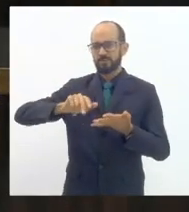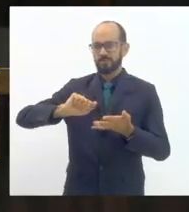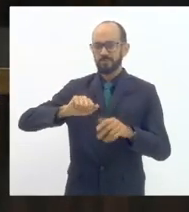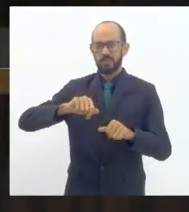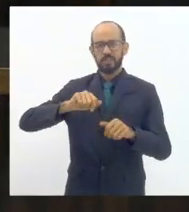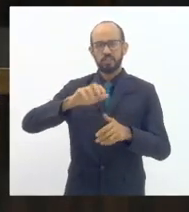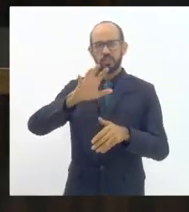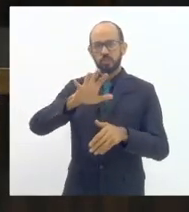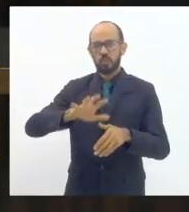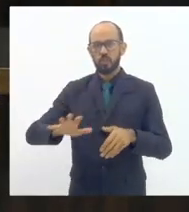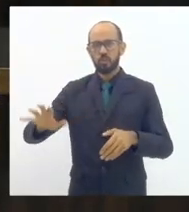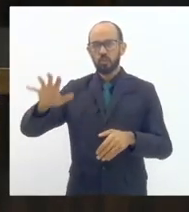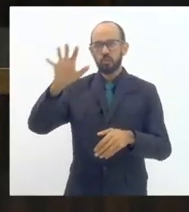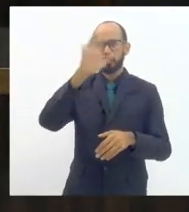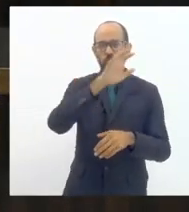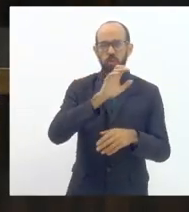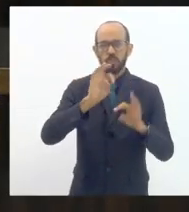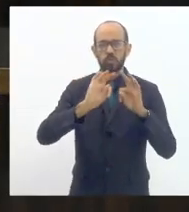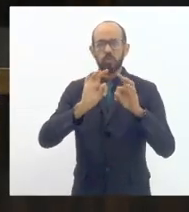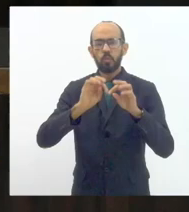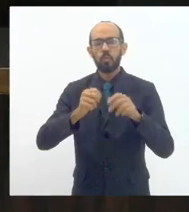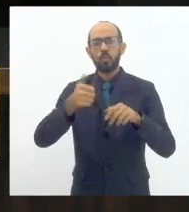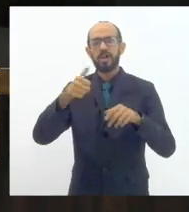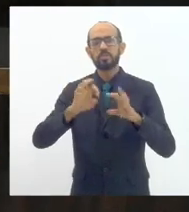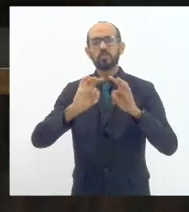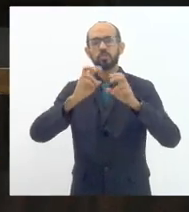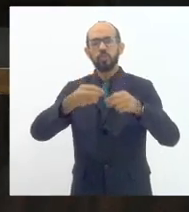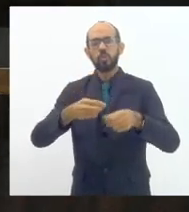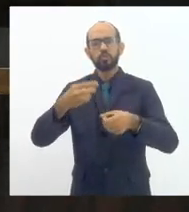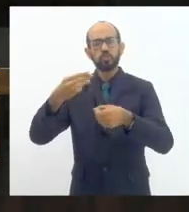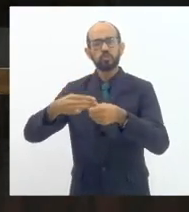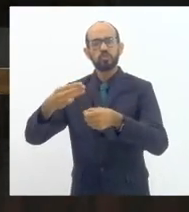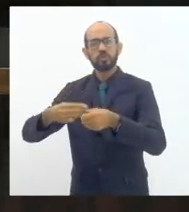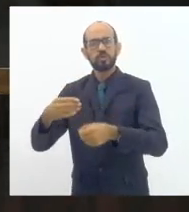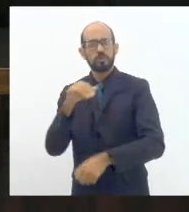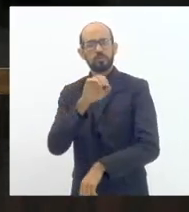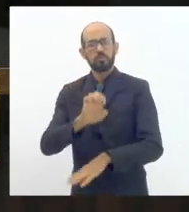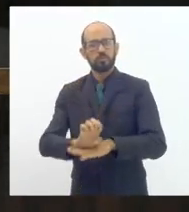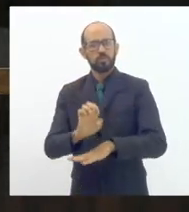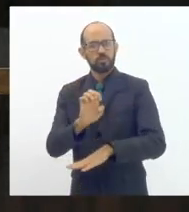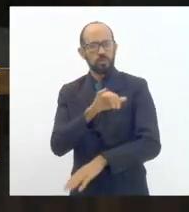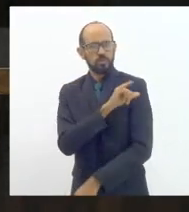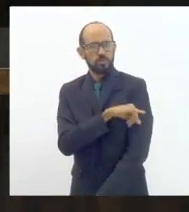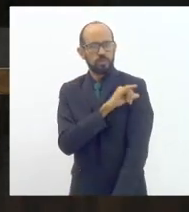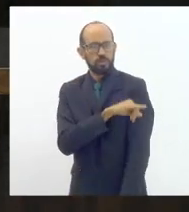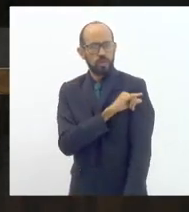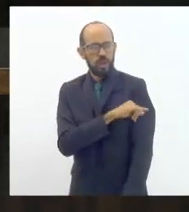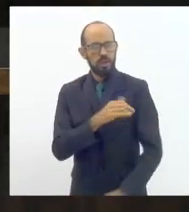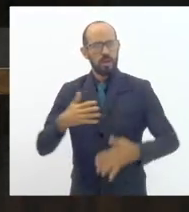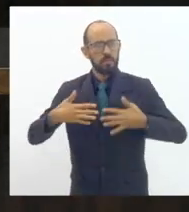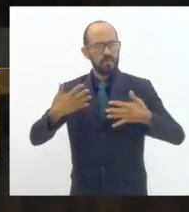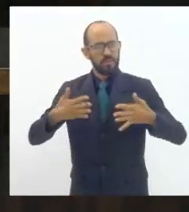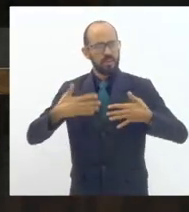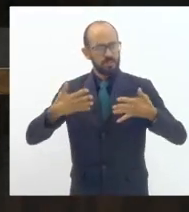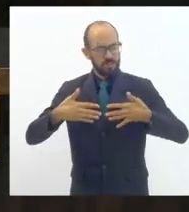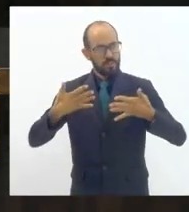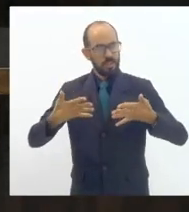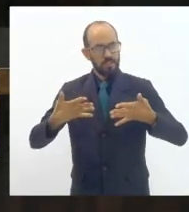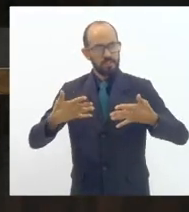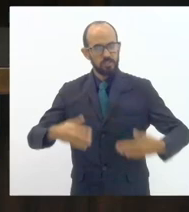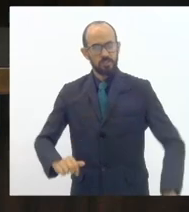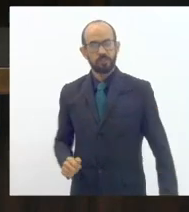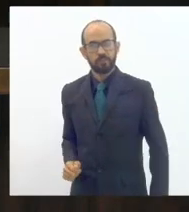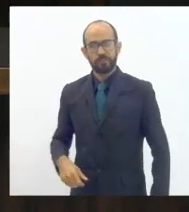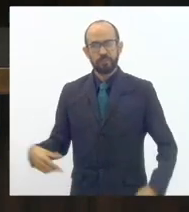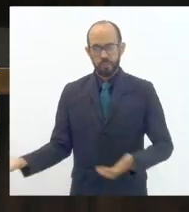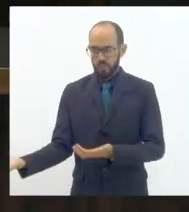regiões, de quase que todos os municípios do nosso estado, é de fato uma felicidade muito gratificante.